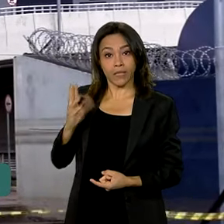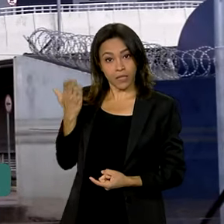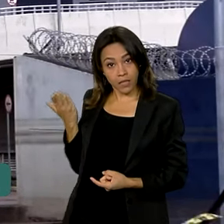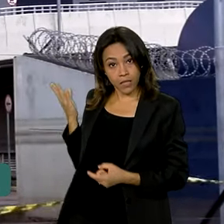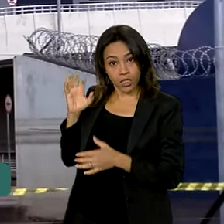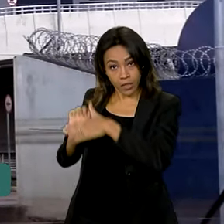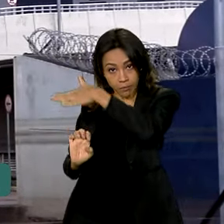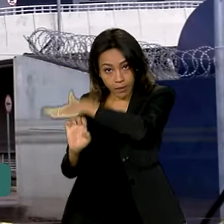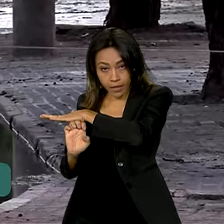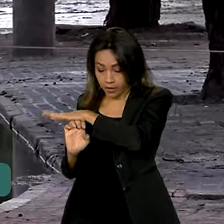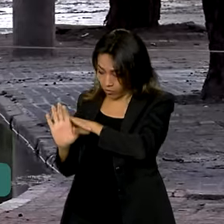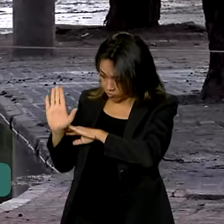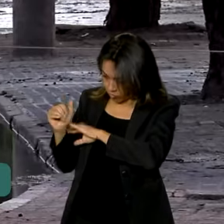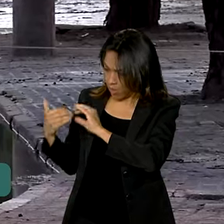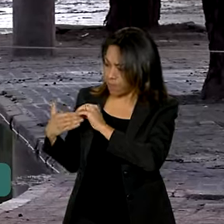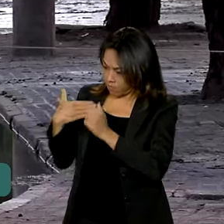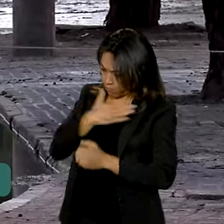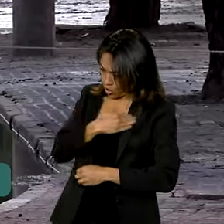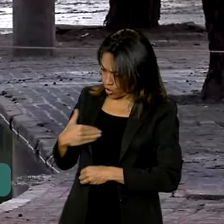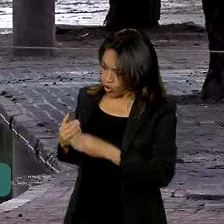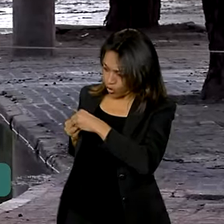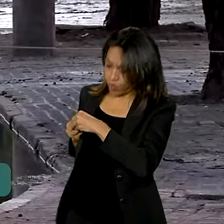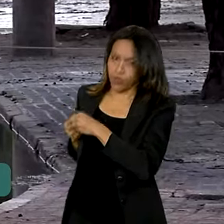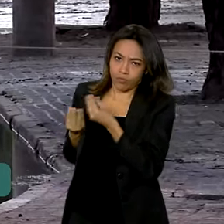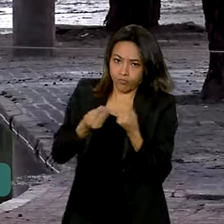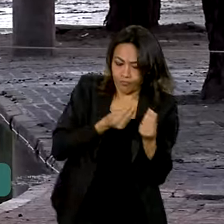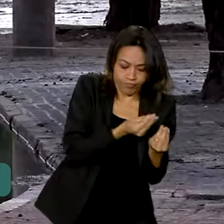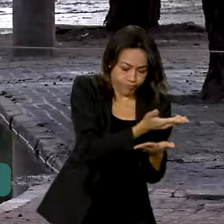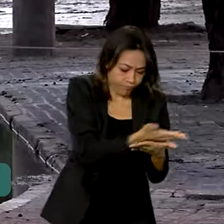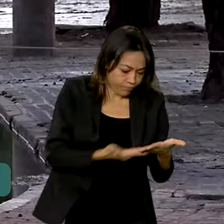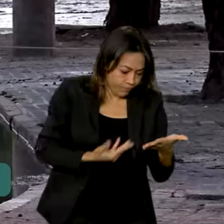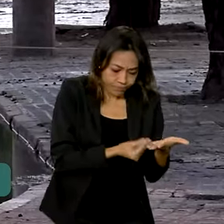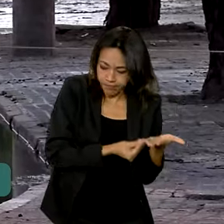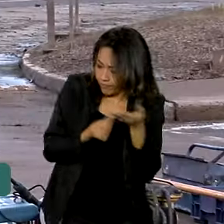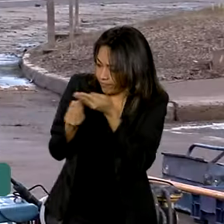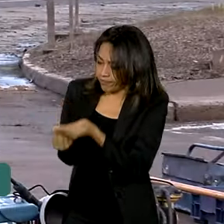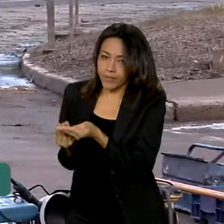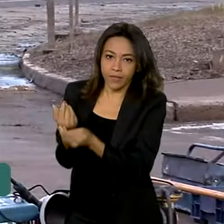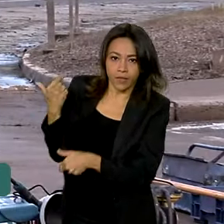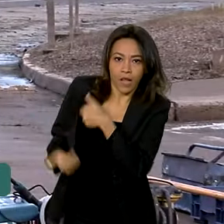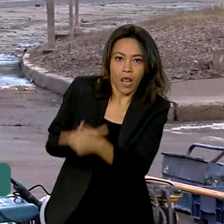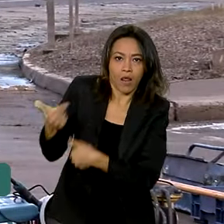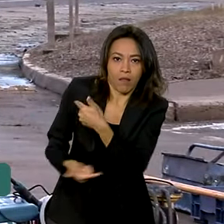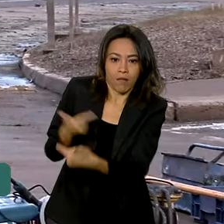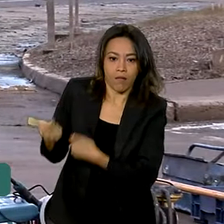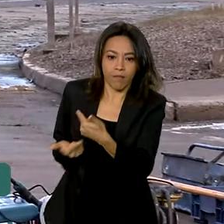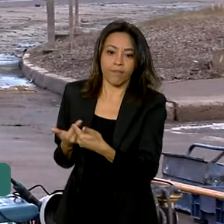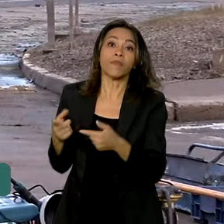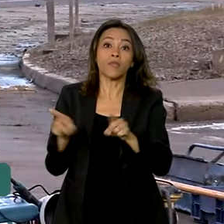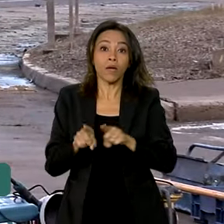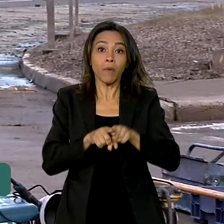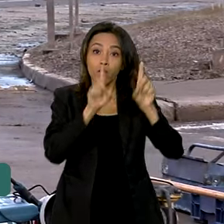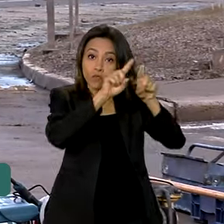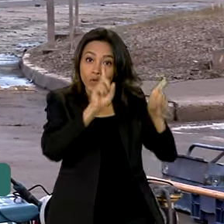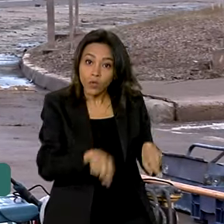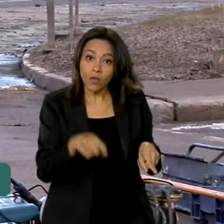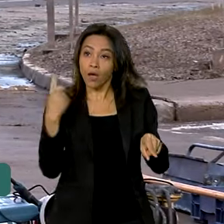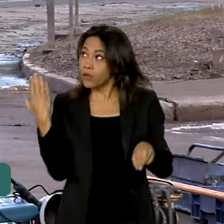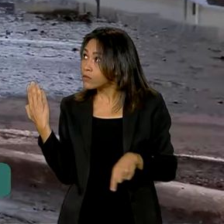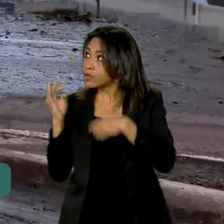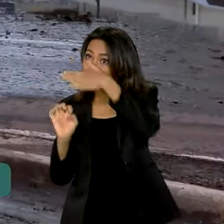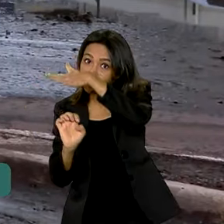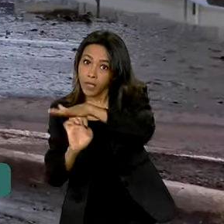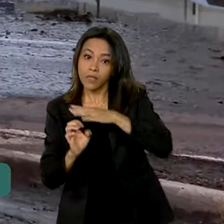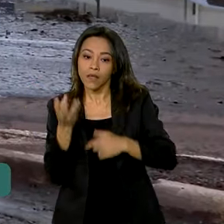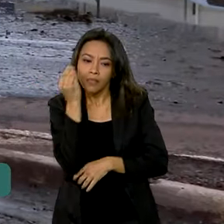levaram ao ministro Pimenta um plano de trabalho para a recuperação do aeroporto. Funcionários da concessionária iniciaram